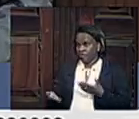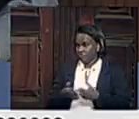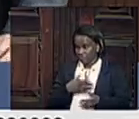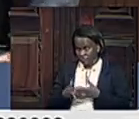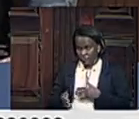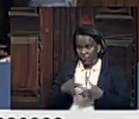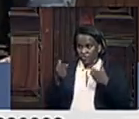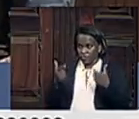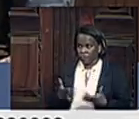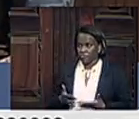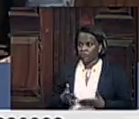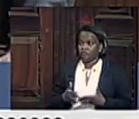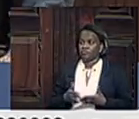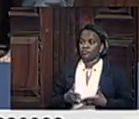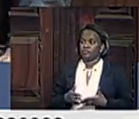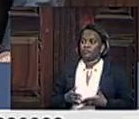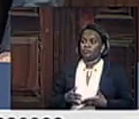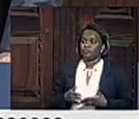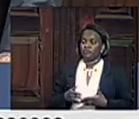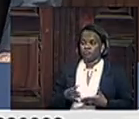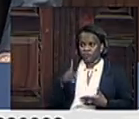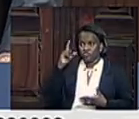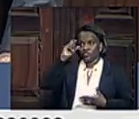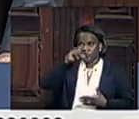senhor presidente, é duro,